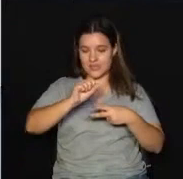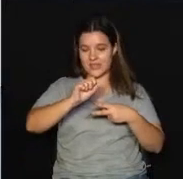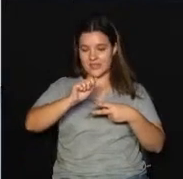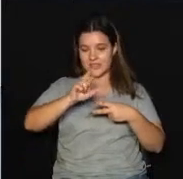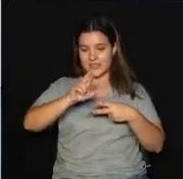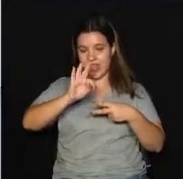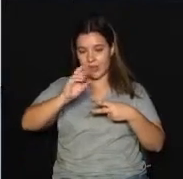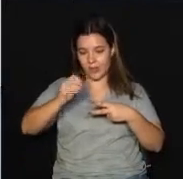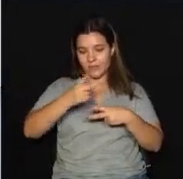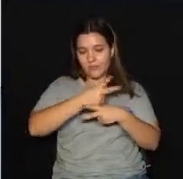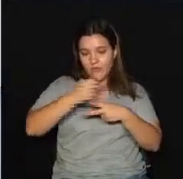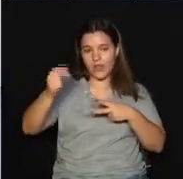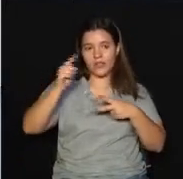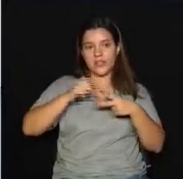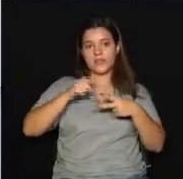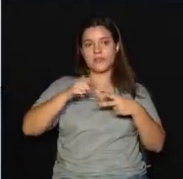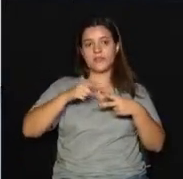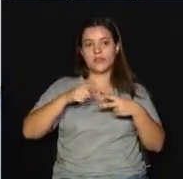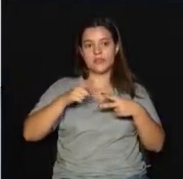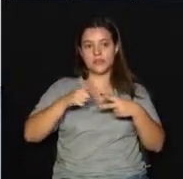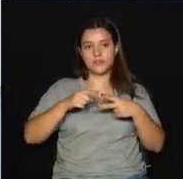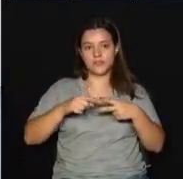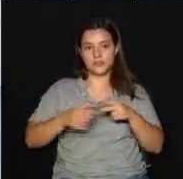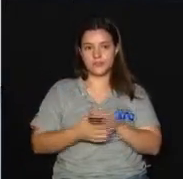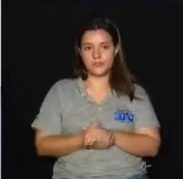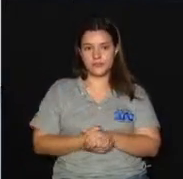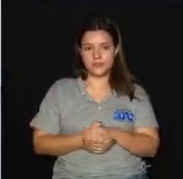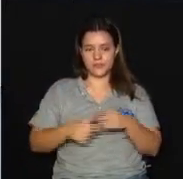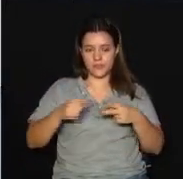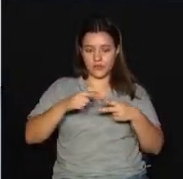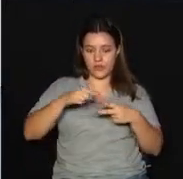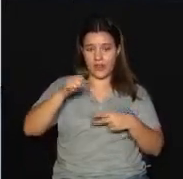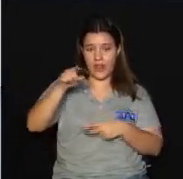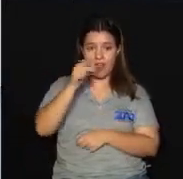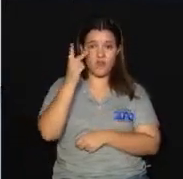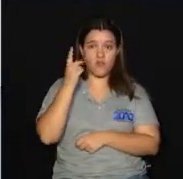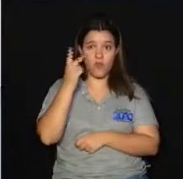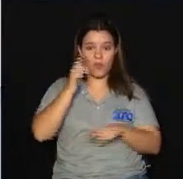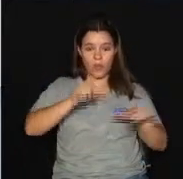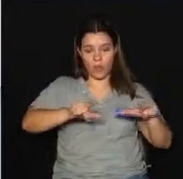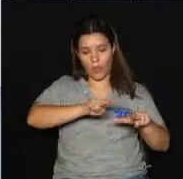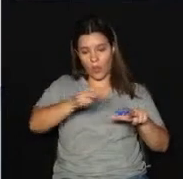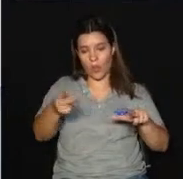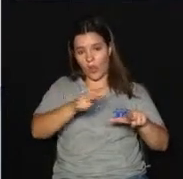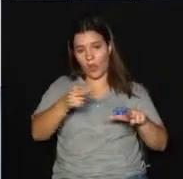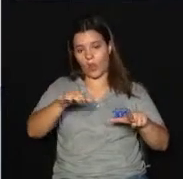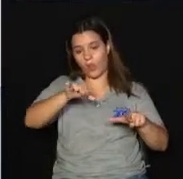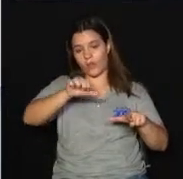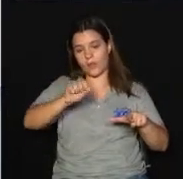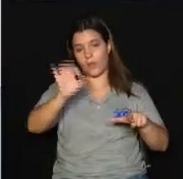PDT, venceu o capitão Wagner do PROS. 98% das urnas apuradas,